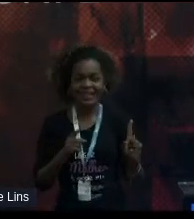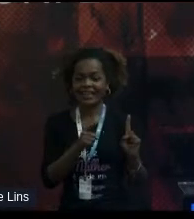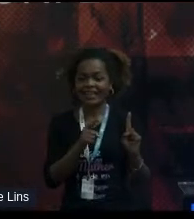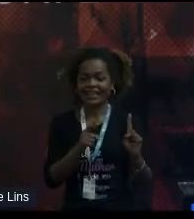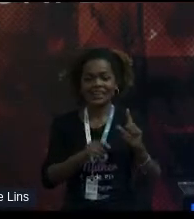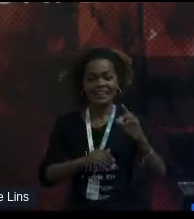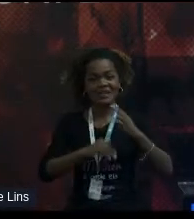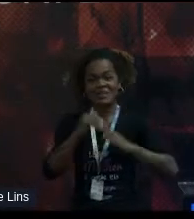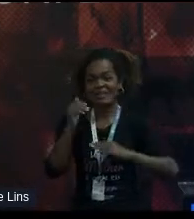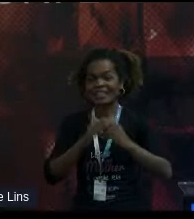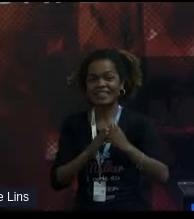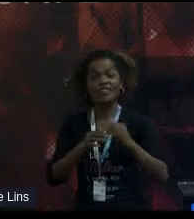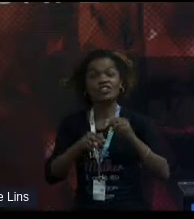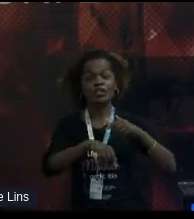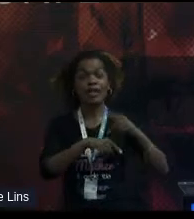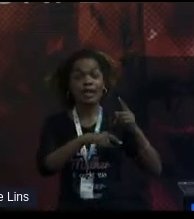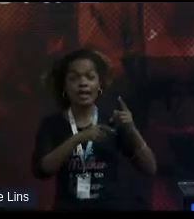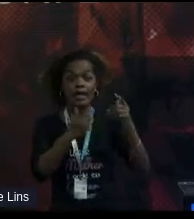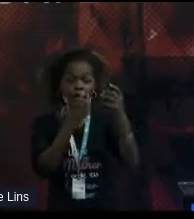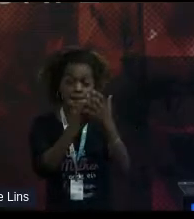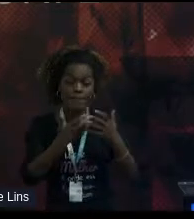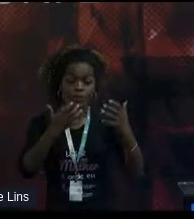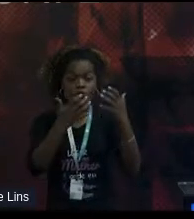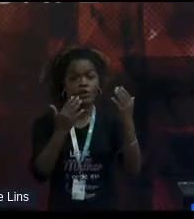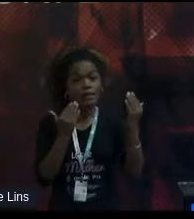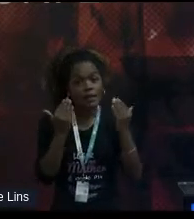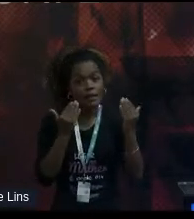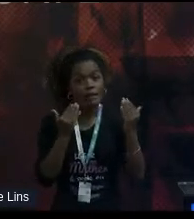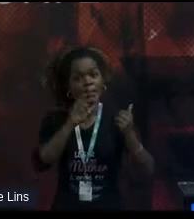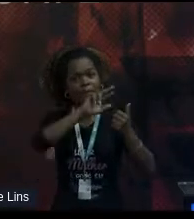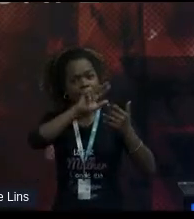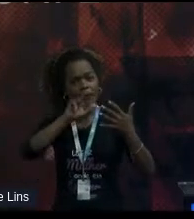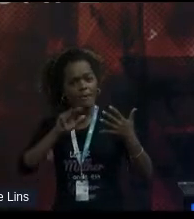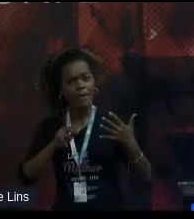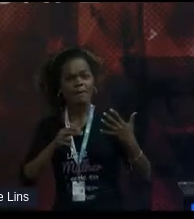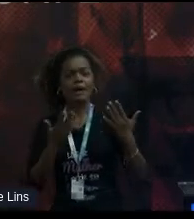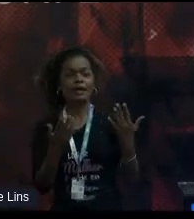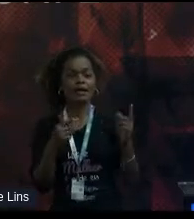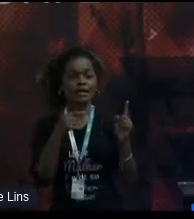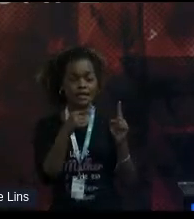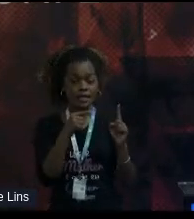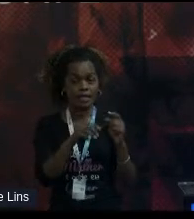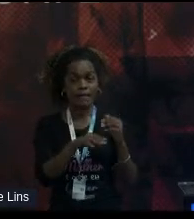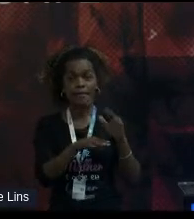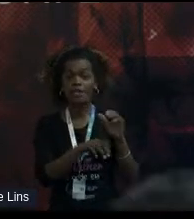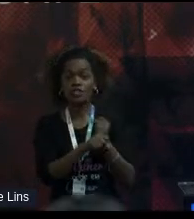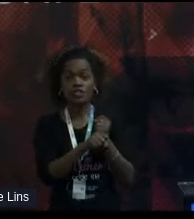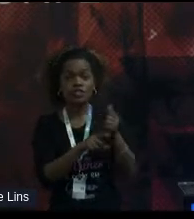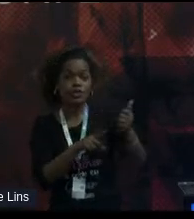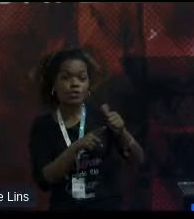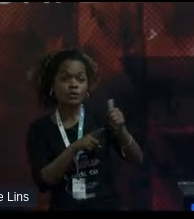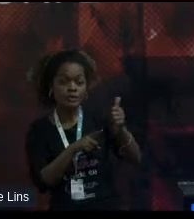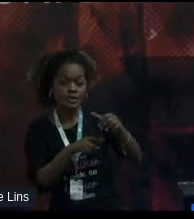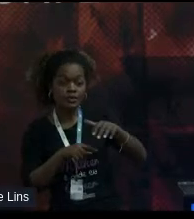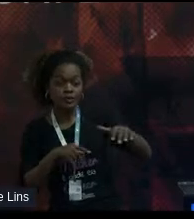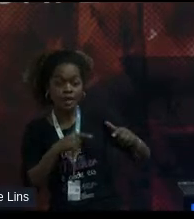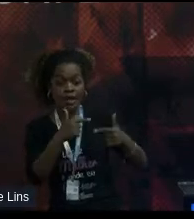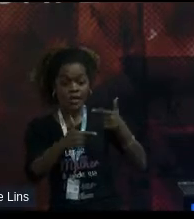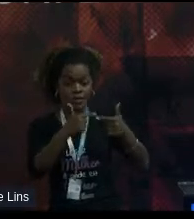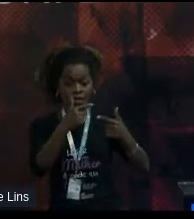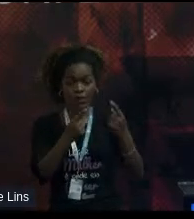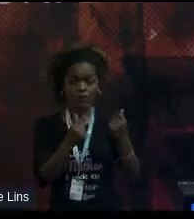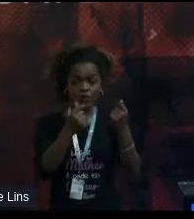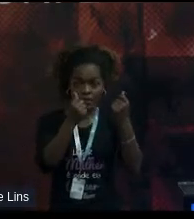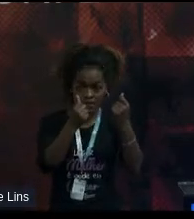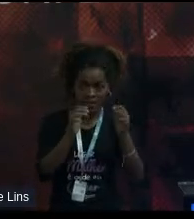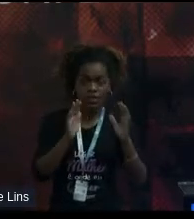graduado em musicoterapia, olha só, cara. Servidor público há mais de 11 anos e atuando no mercado financeiro, já foi atleta